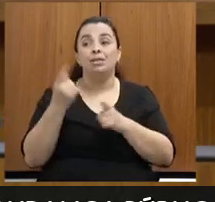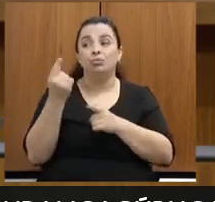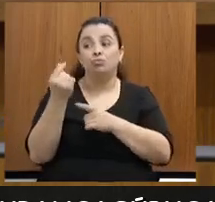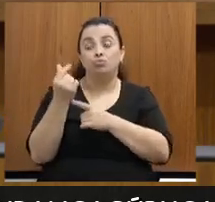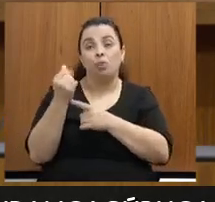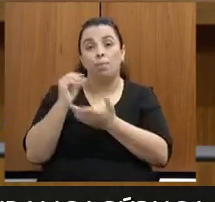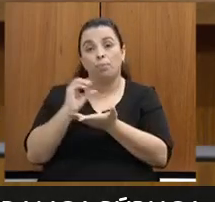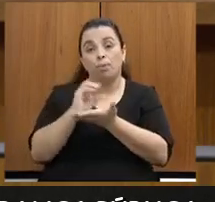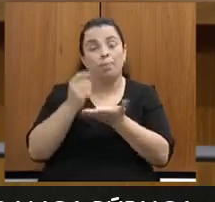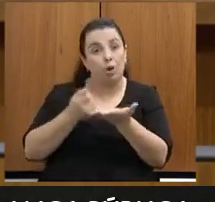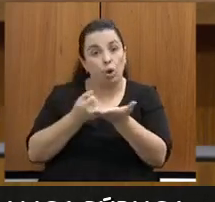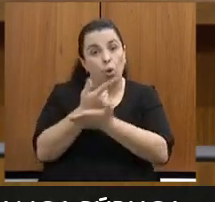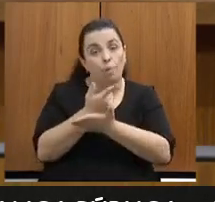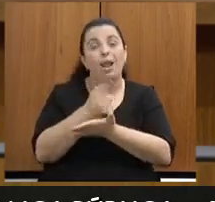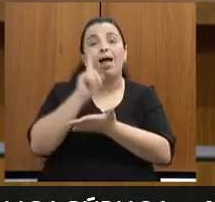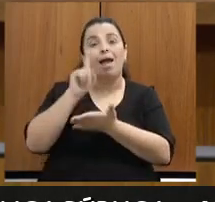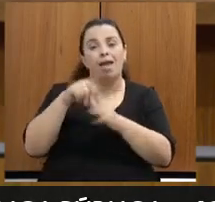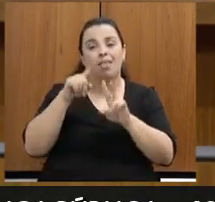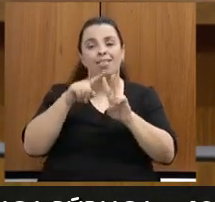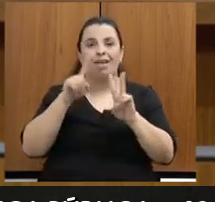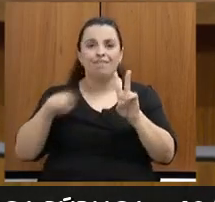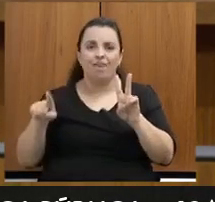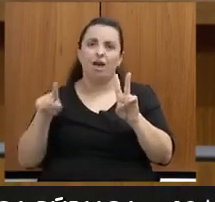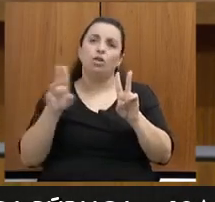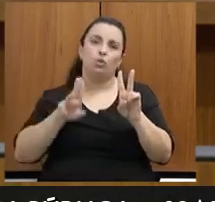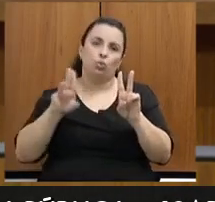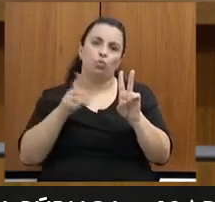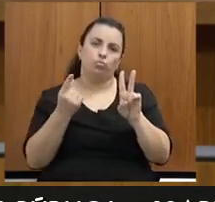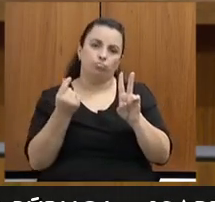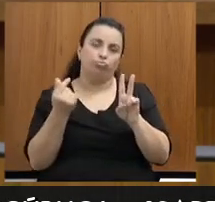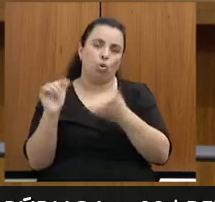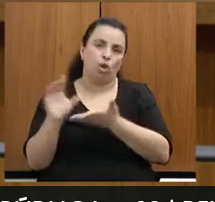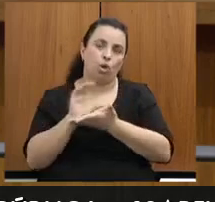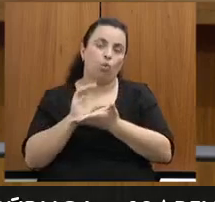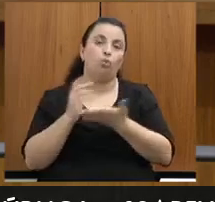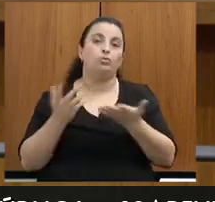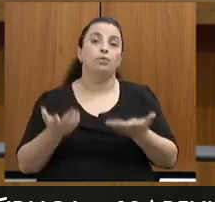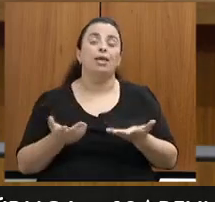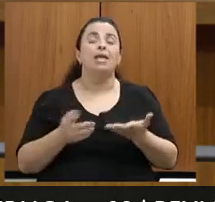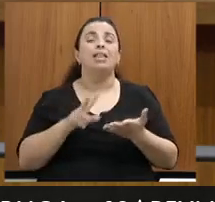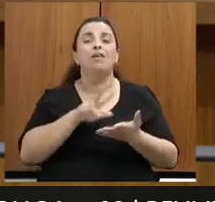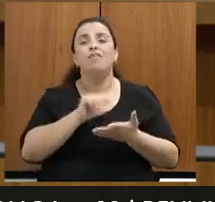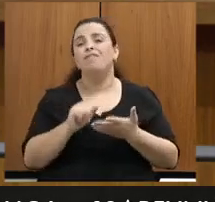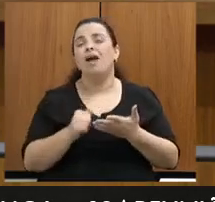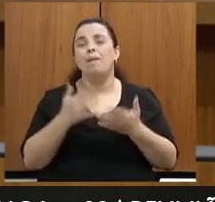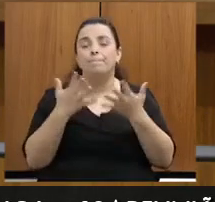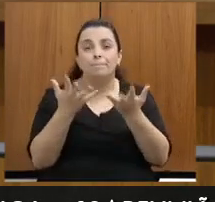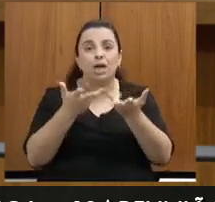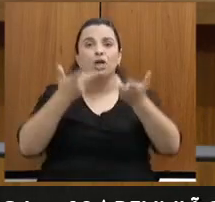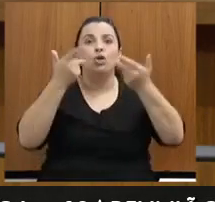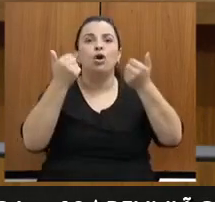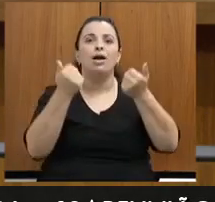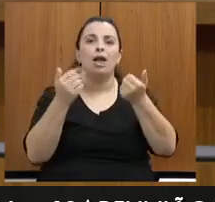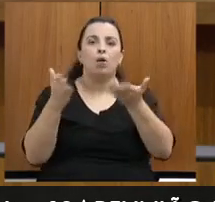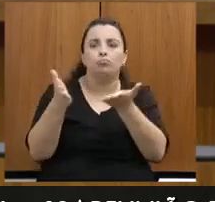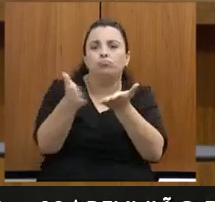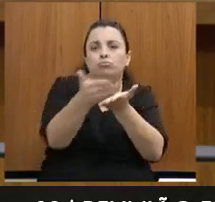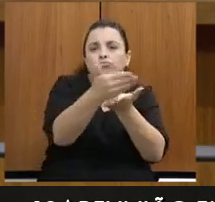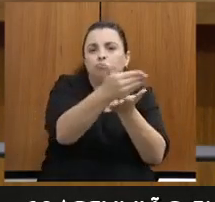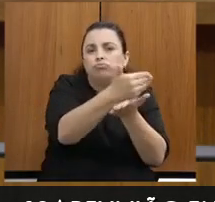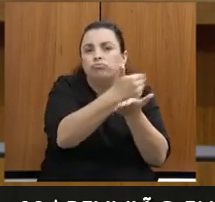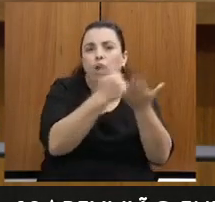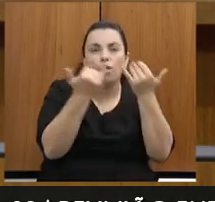aquisição de isso então nós nos melhoraremos muito o nosso banco de dados aí é